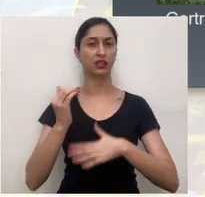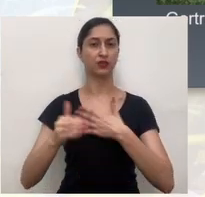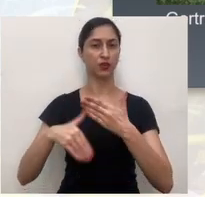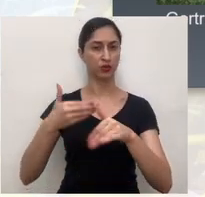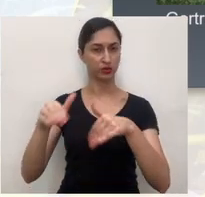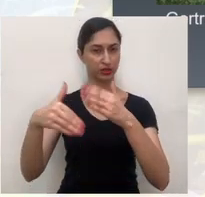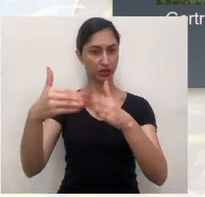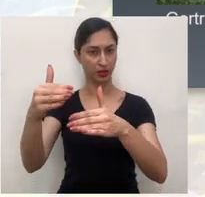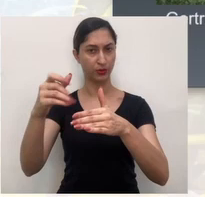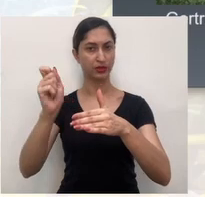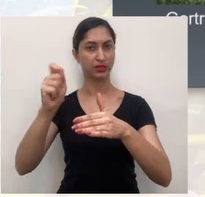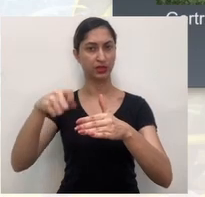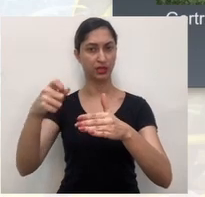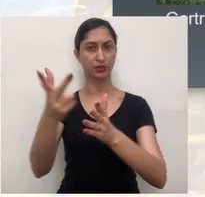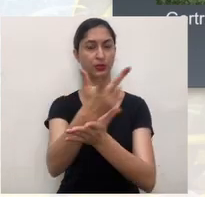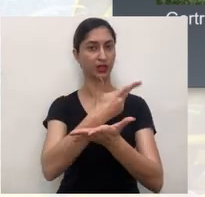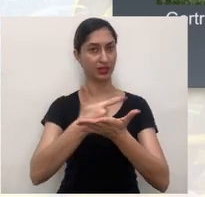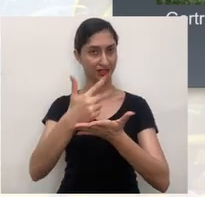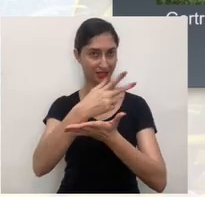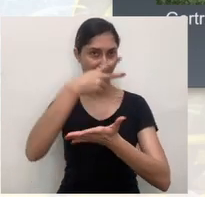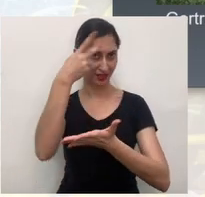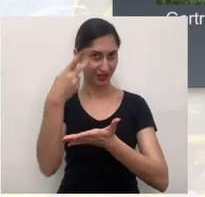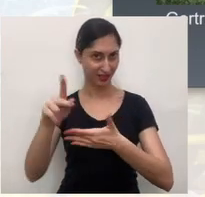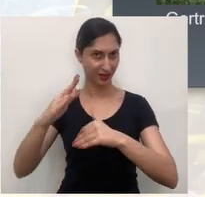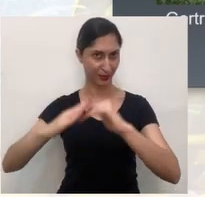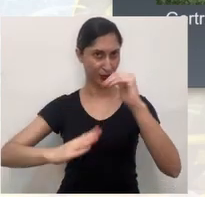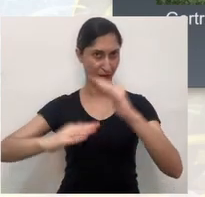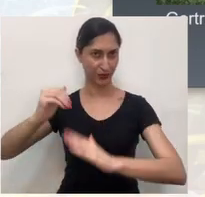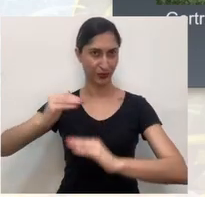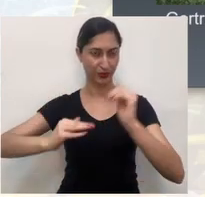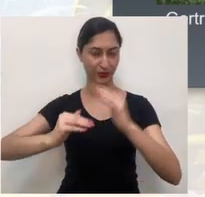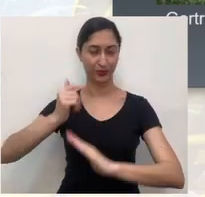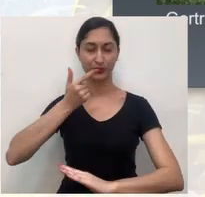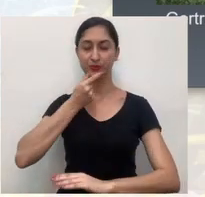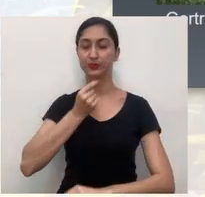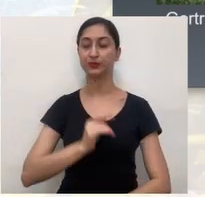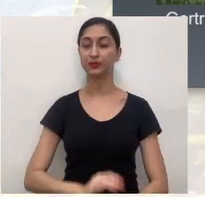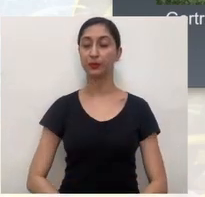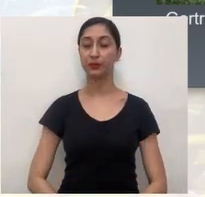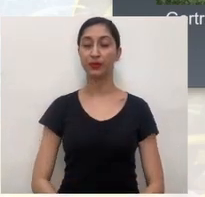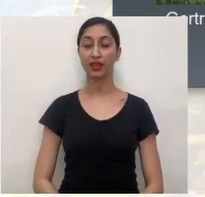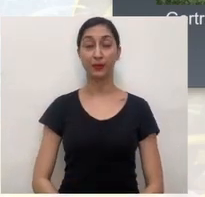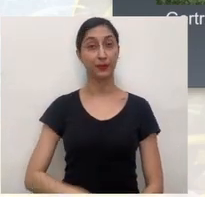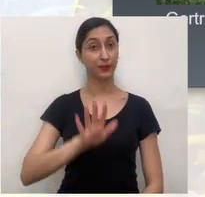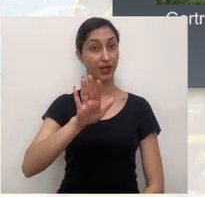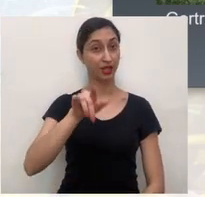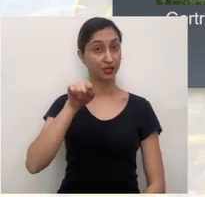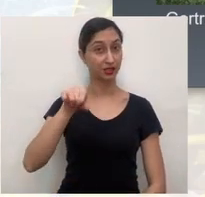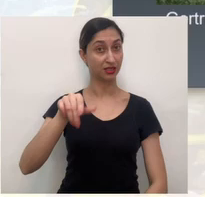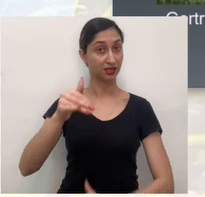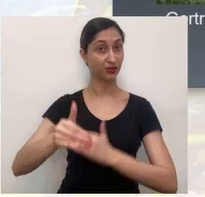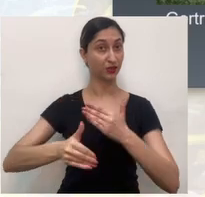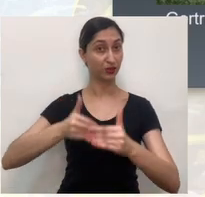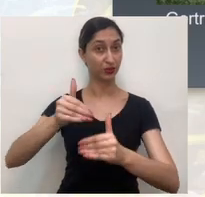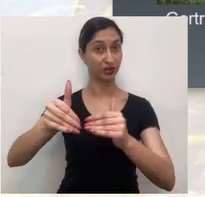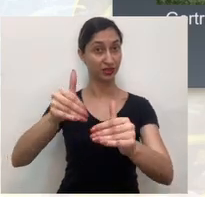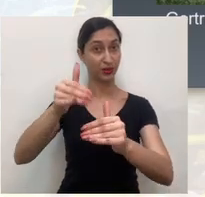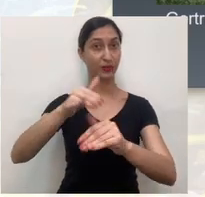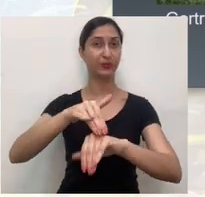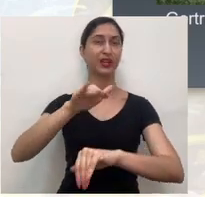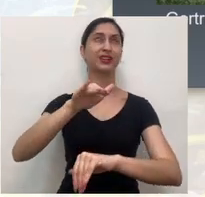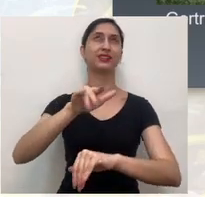uma evolução no desenho de Burle Marx, né? Só que essa evolução ela é mais no